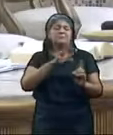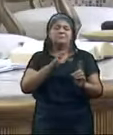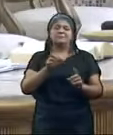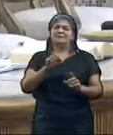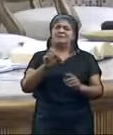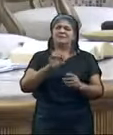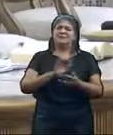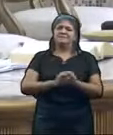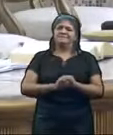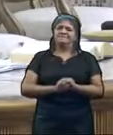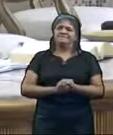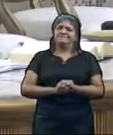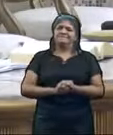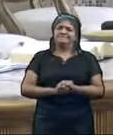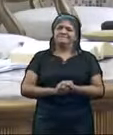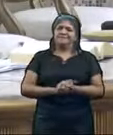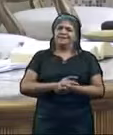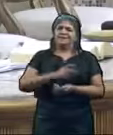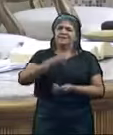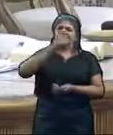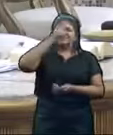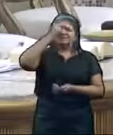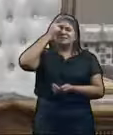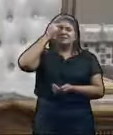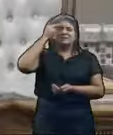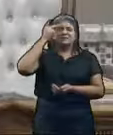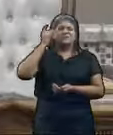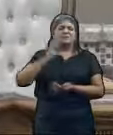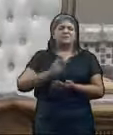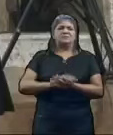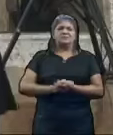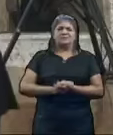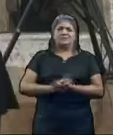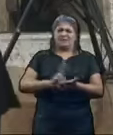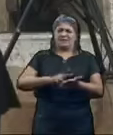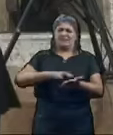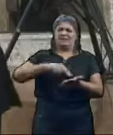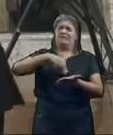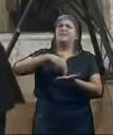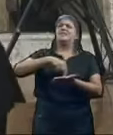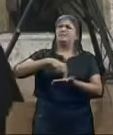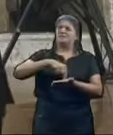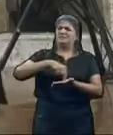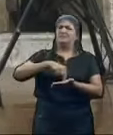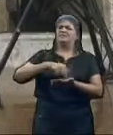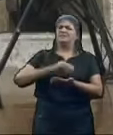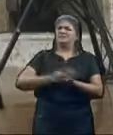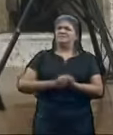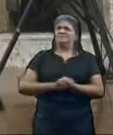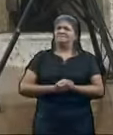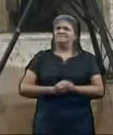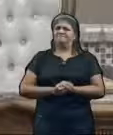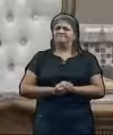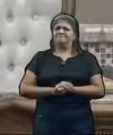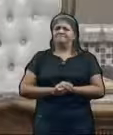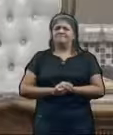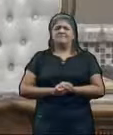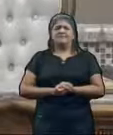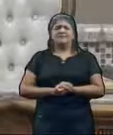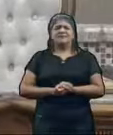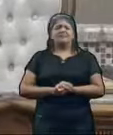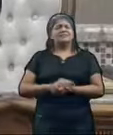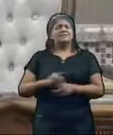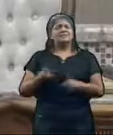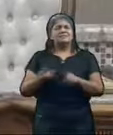Bandeira eles levantam tem que defende eles a mídia tá aí defendendo as autoridades estão defendendo a